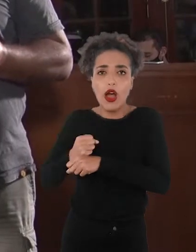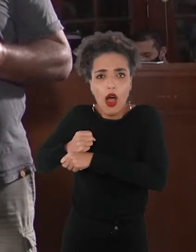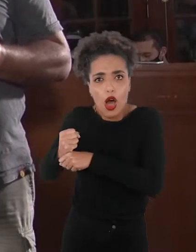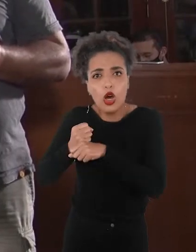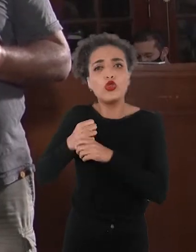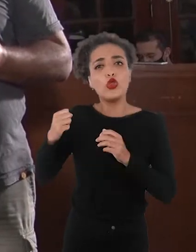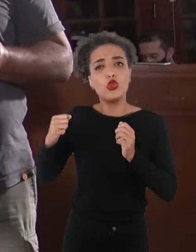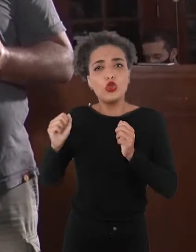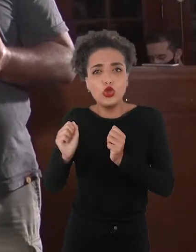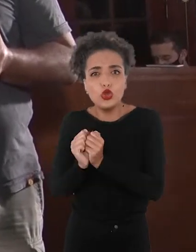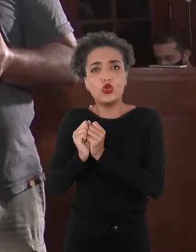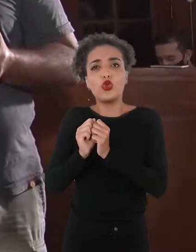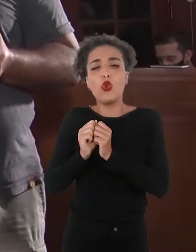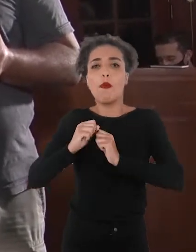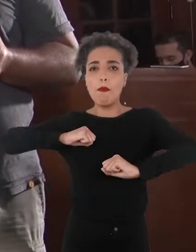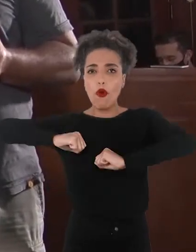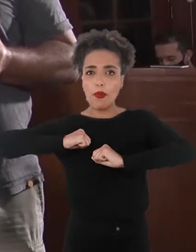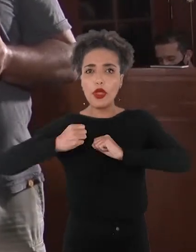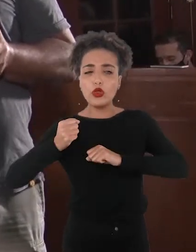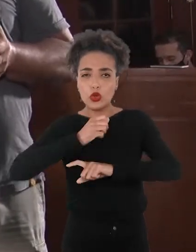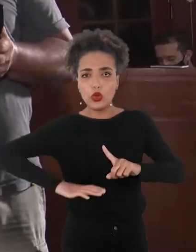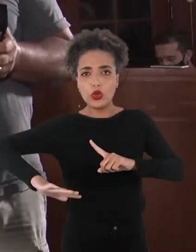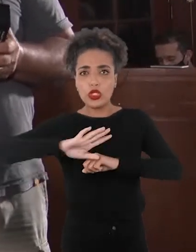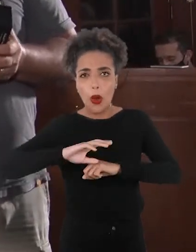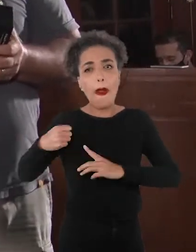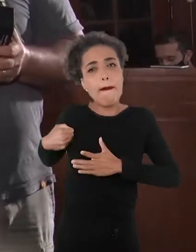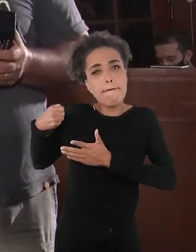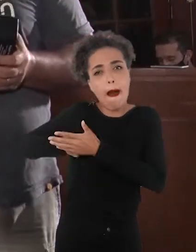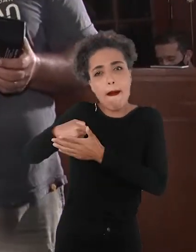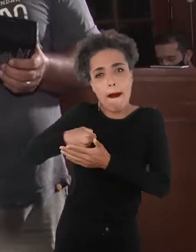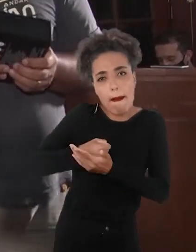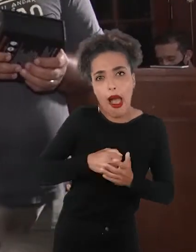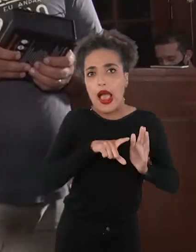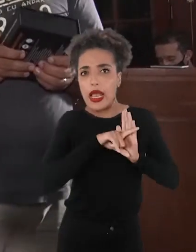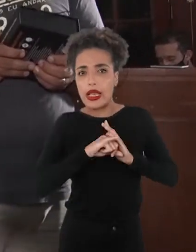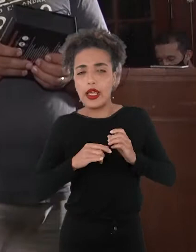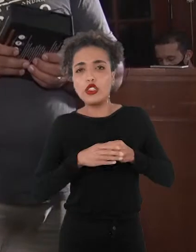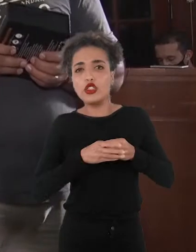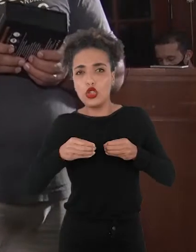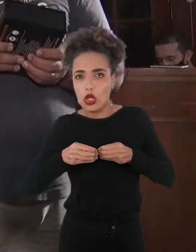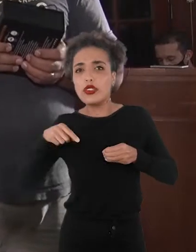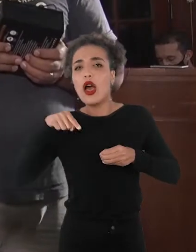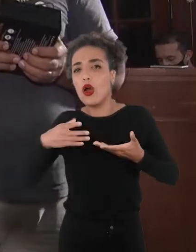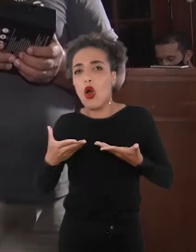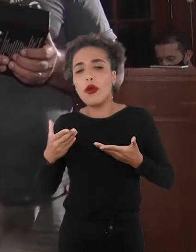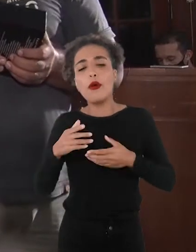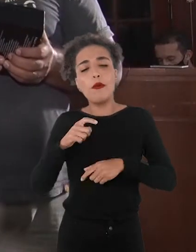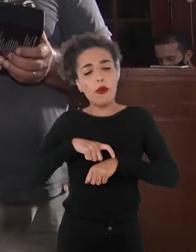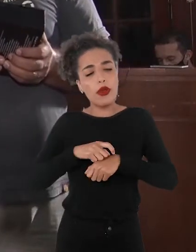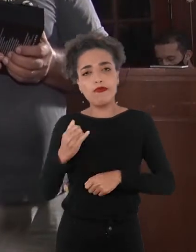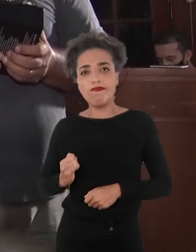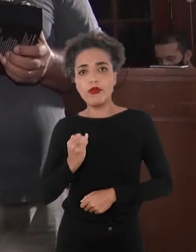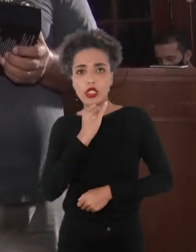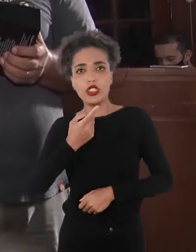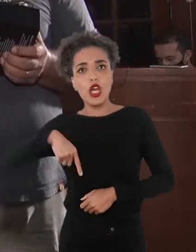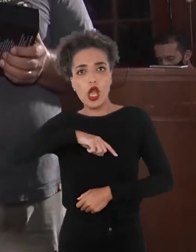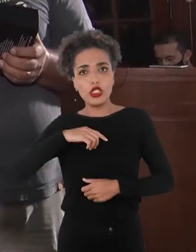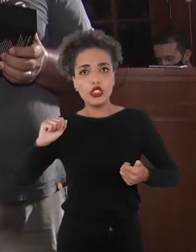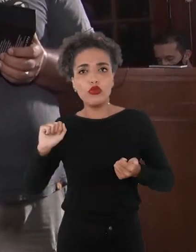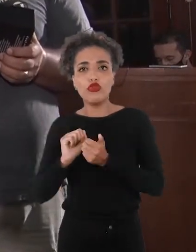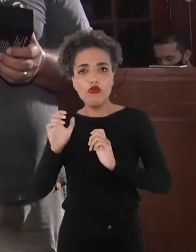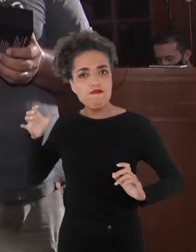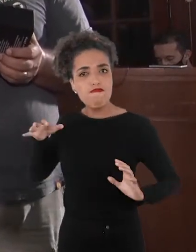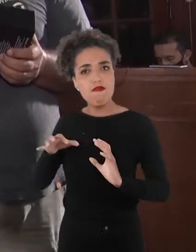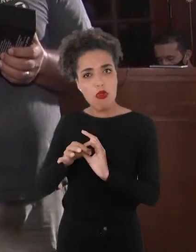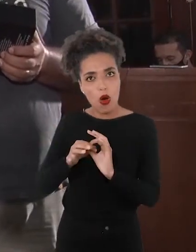sociais, nessa luta, e que, com certeza, a luta da Lei de Cotas está entrando nesse momento importante de que a gente está junto aqui, está dentro.